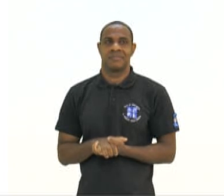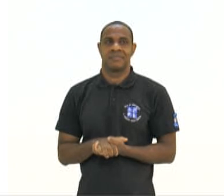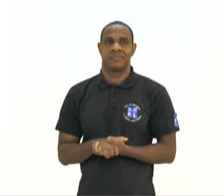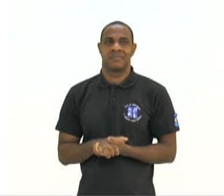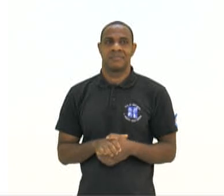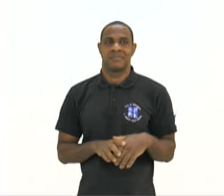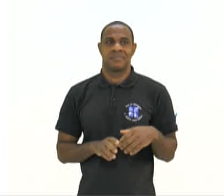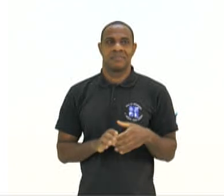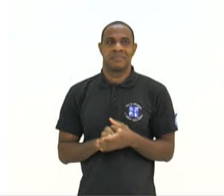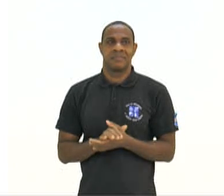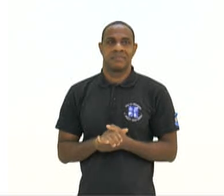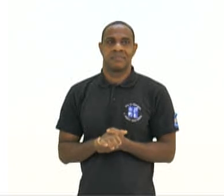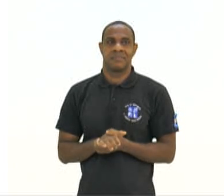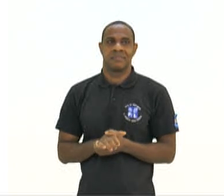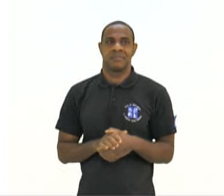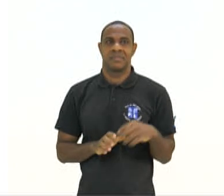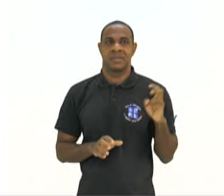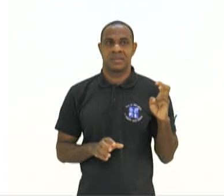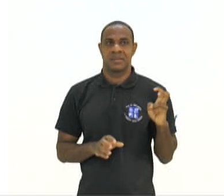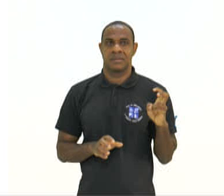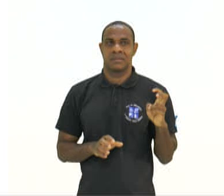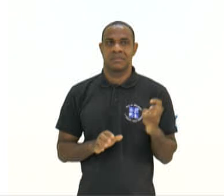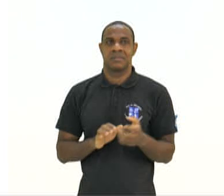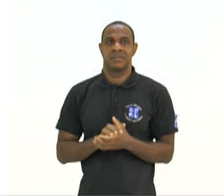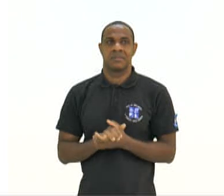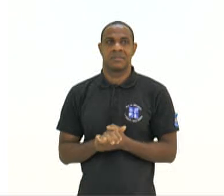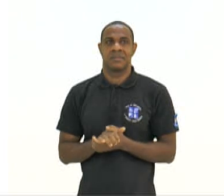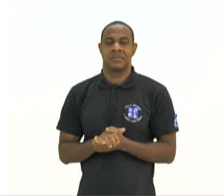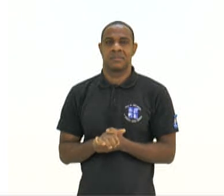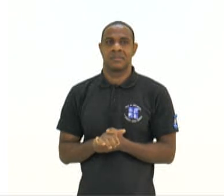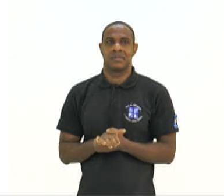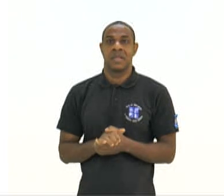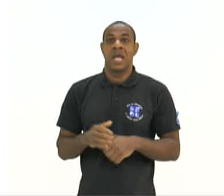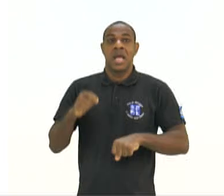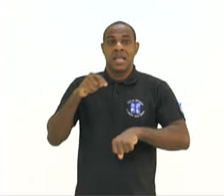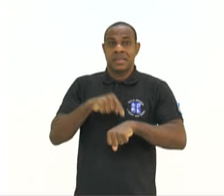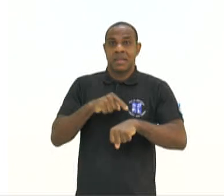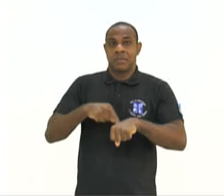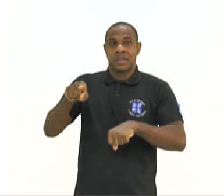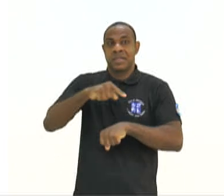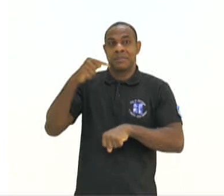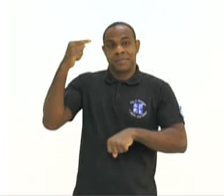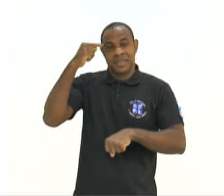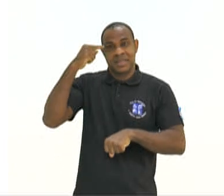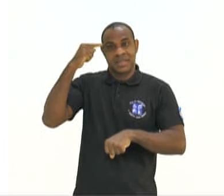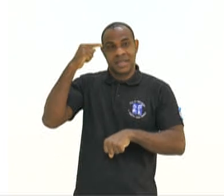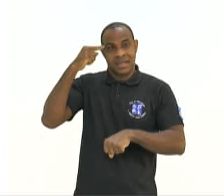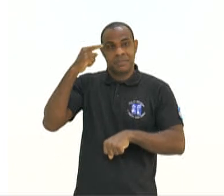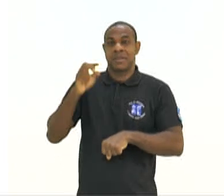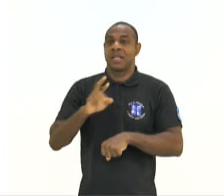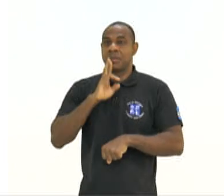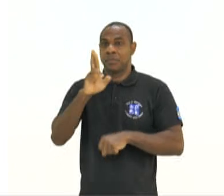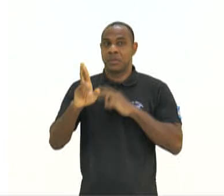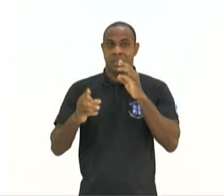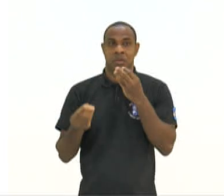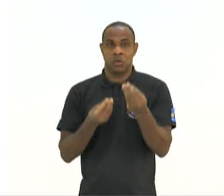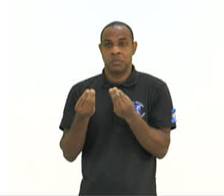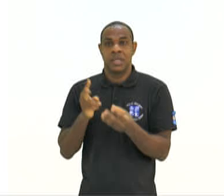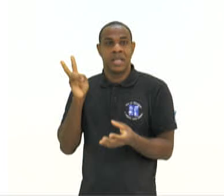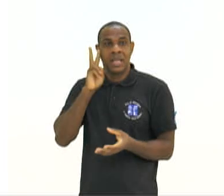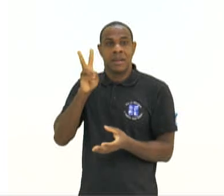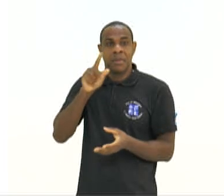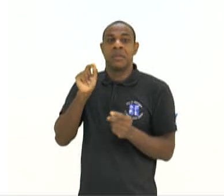Do you know anybody wants to buy a car? Vou dar um tempinho para vocês pensarem e poderem responder, lembrando de